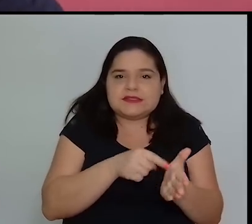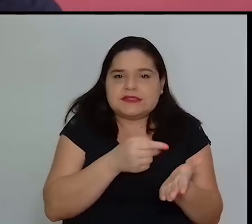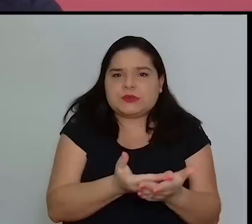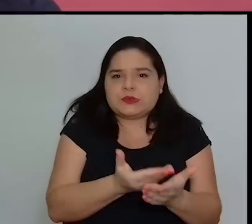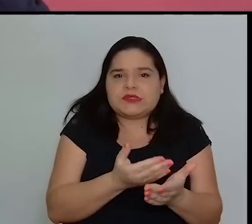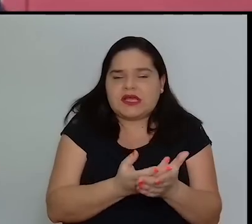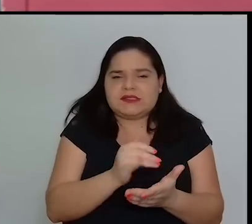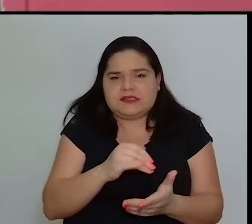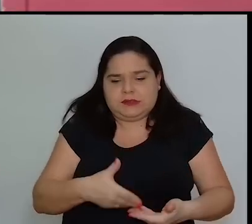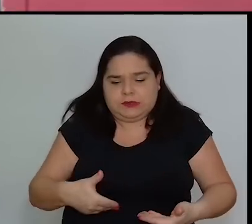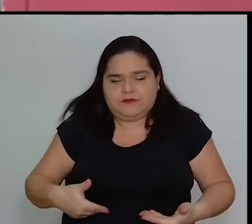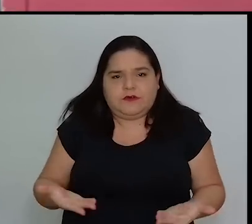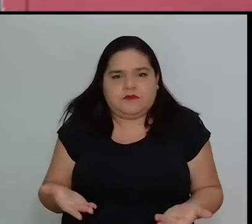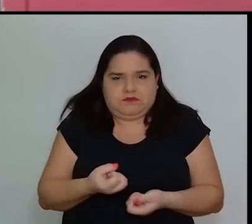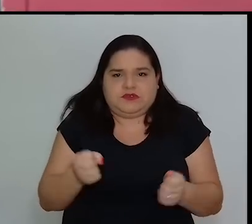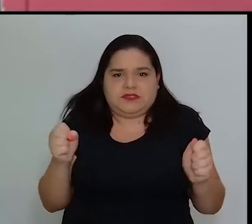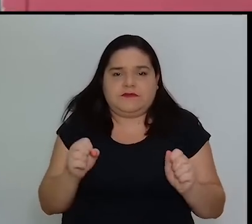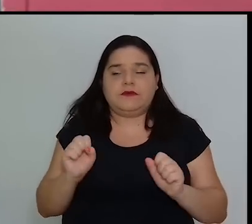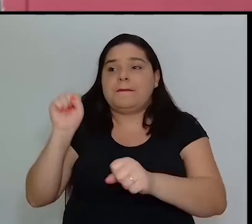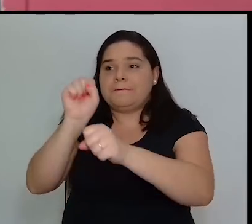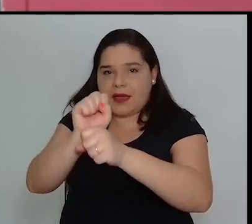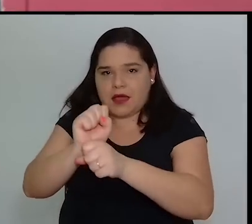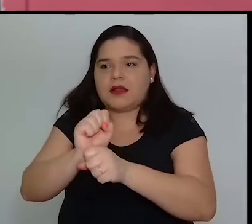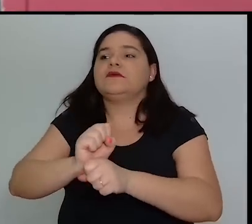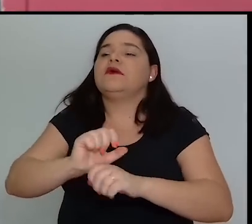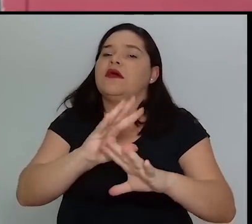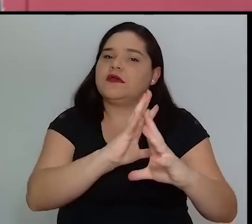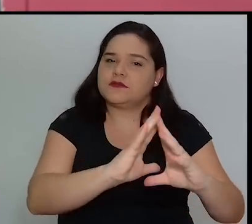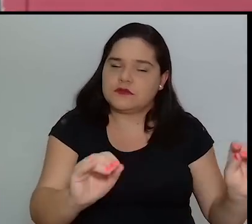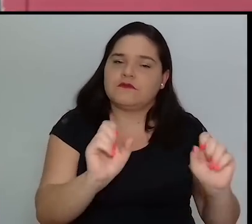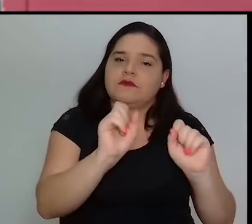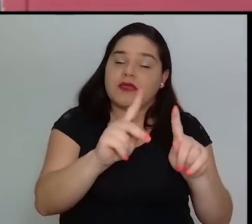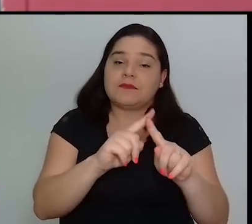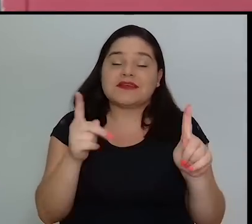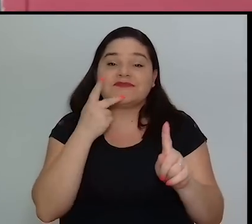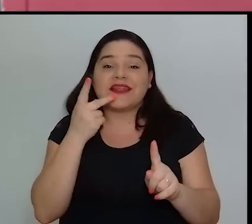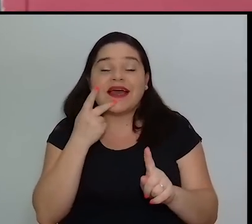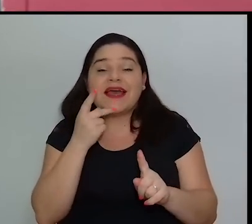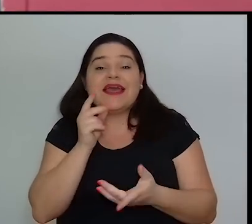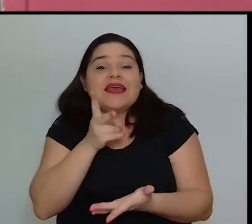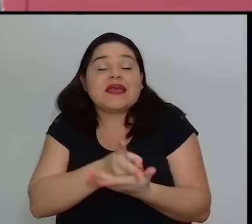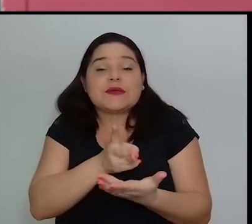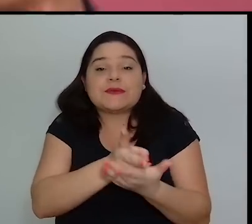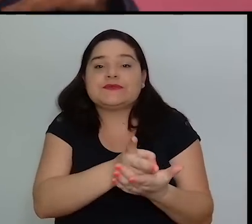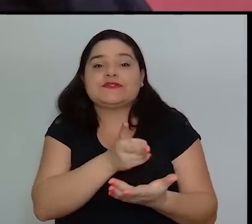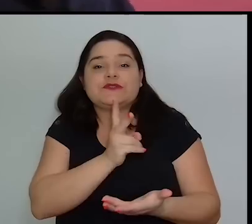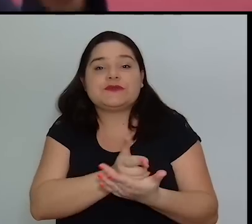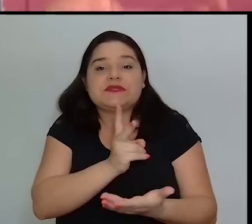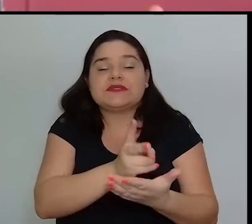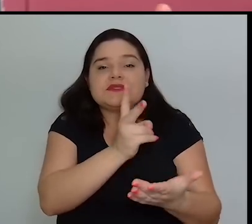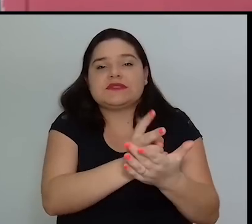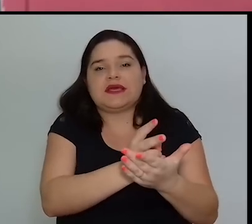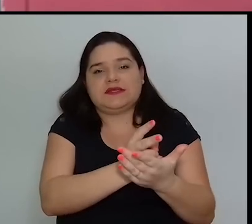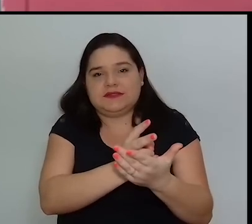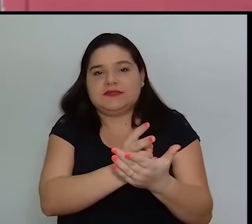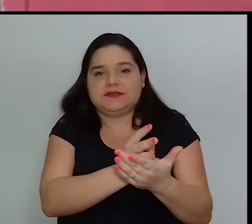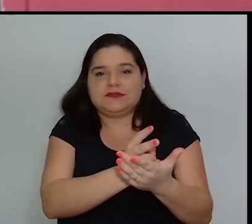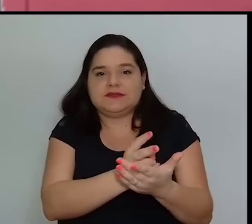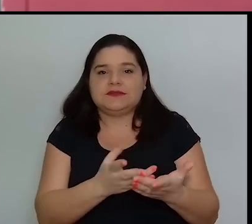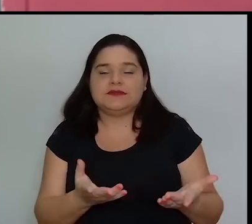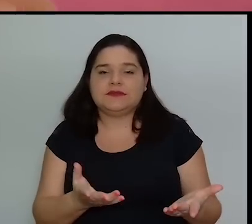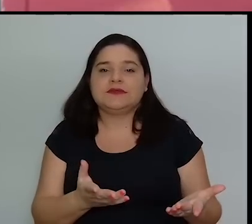vamos resolver isso aqui mas falar de cesta básica é você fazer a manutenção desse status